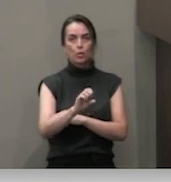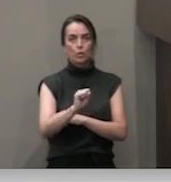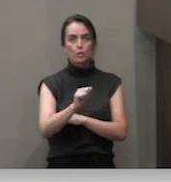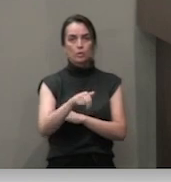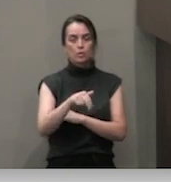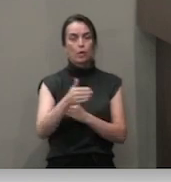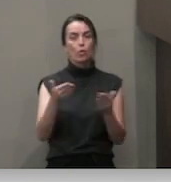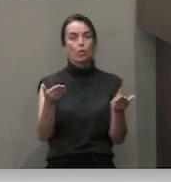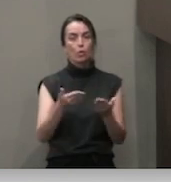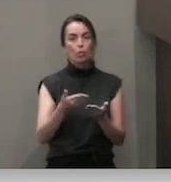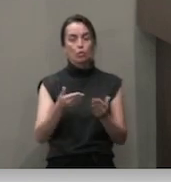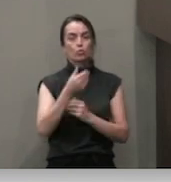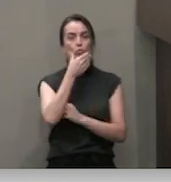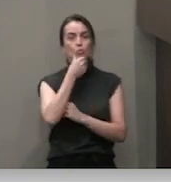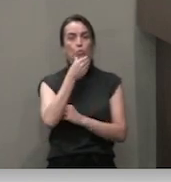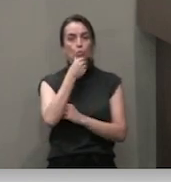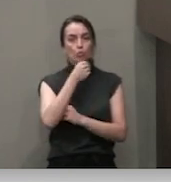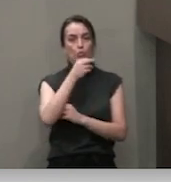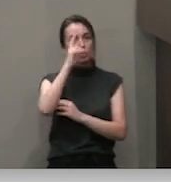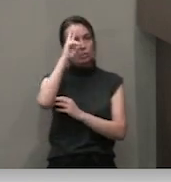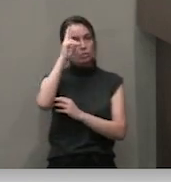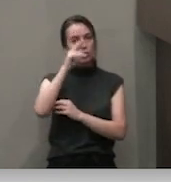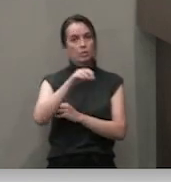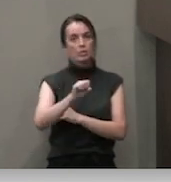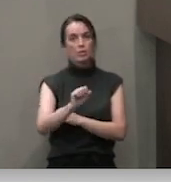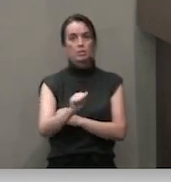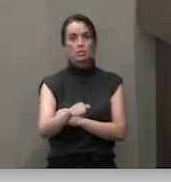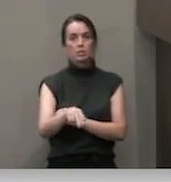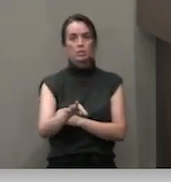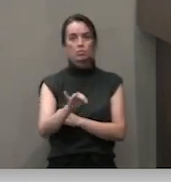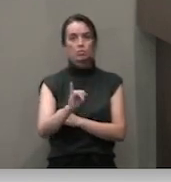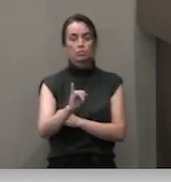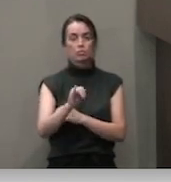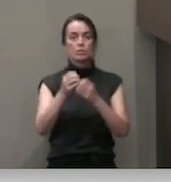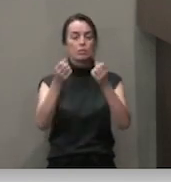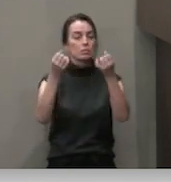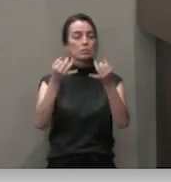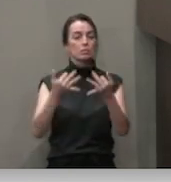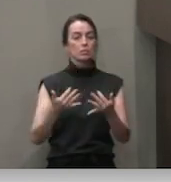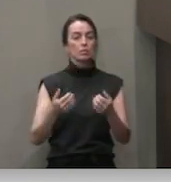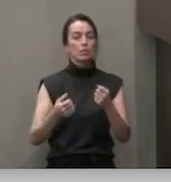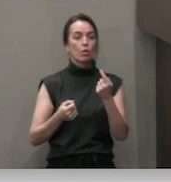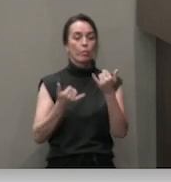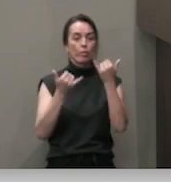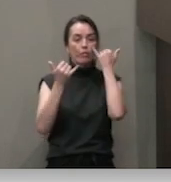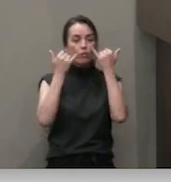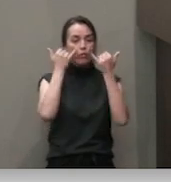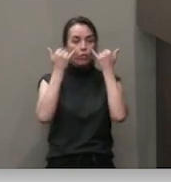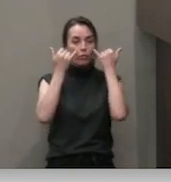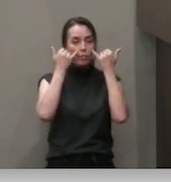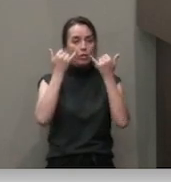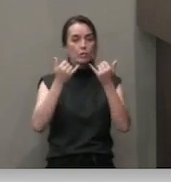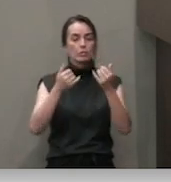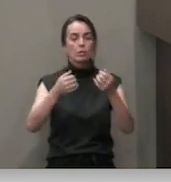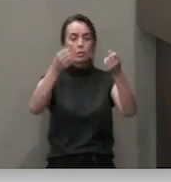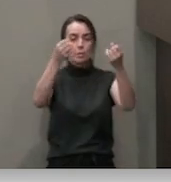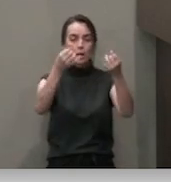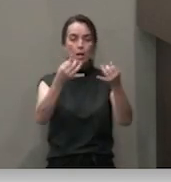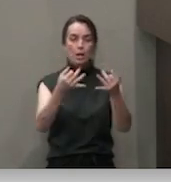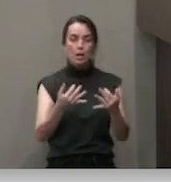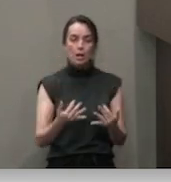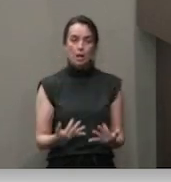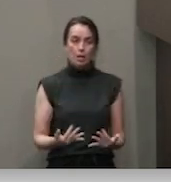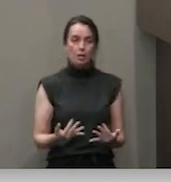San esteve aqui na Câmara Municipal trazendo algumas informações que vai